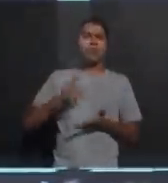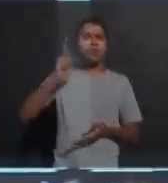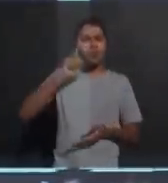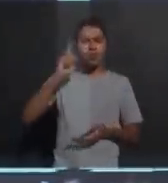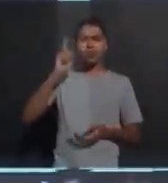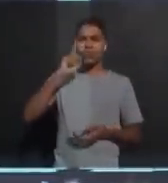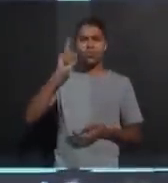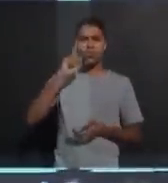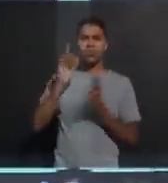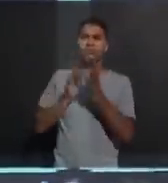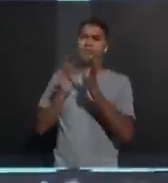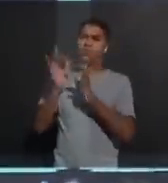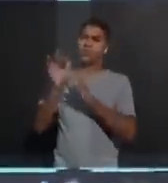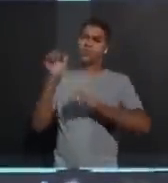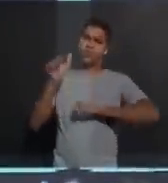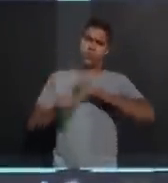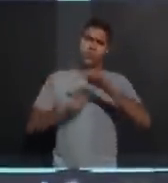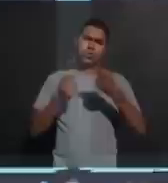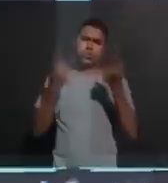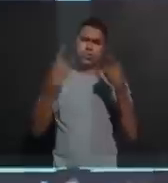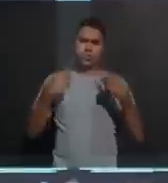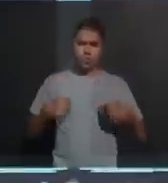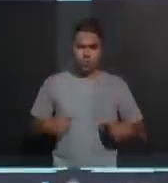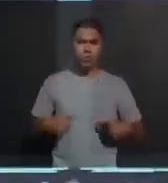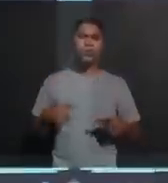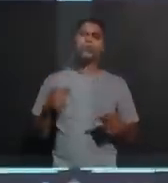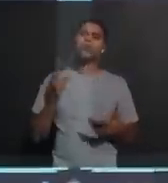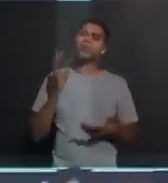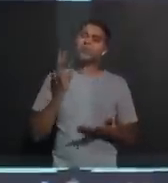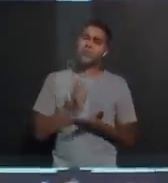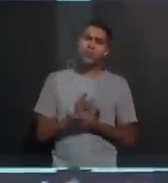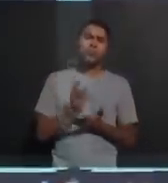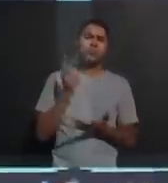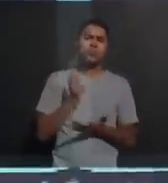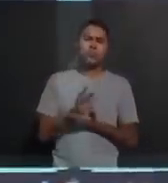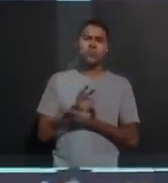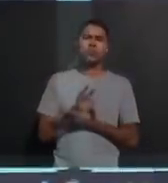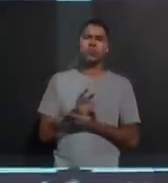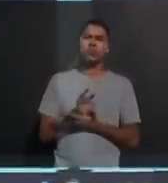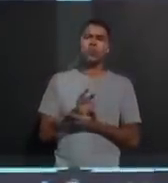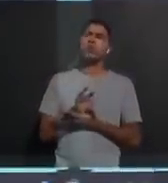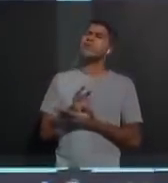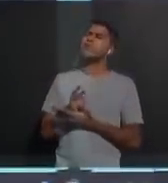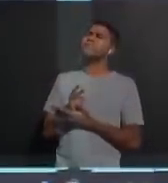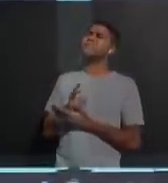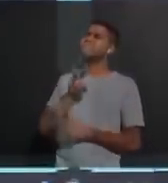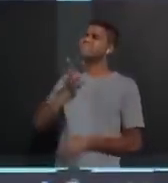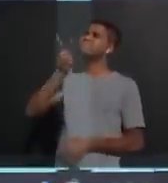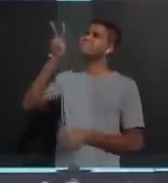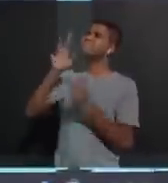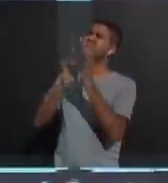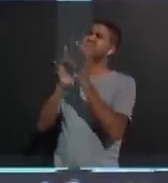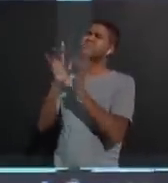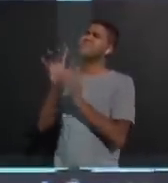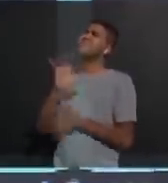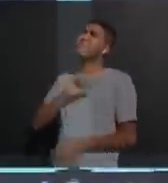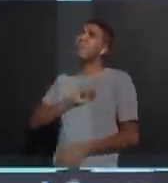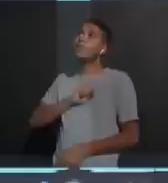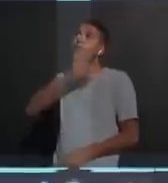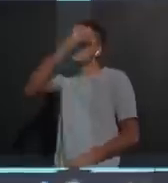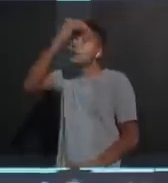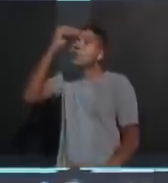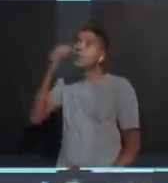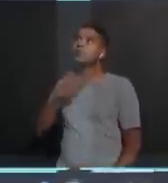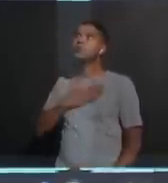os dias ele me transforma porque todos os dias eu corro pra ele eu falo jesus eu te amo mas não esquece de mim